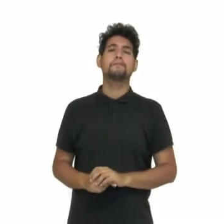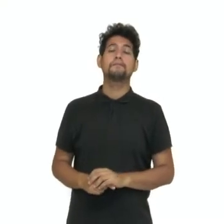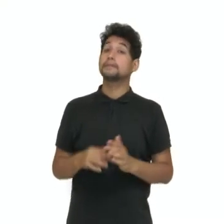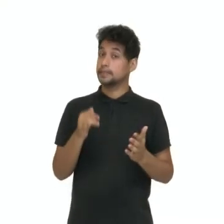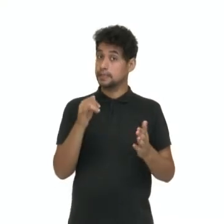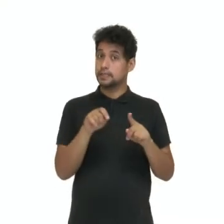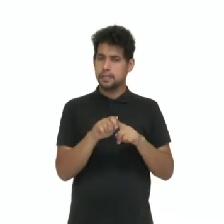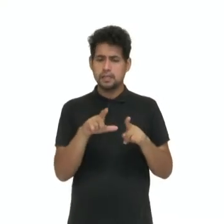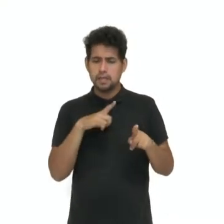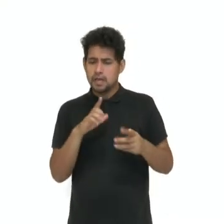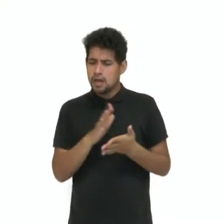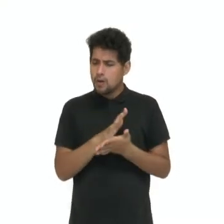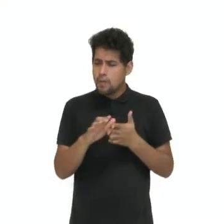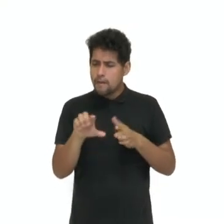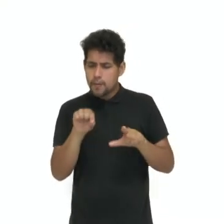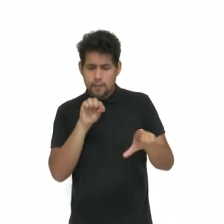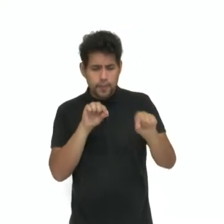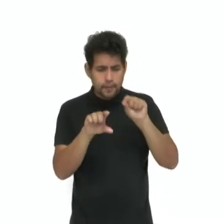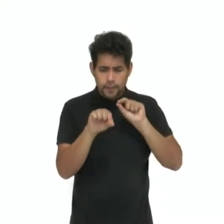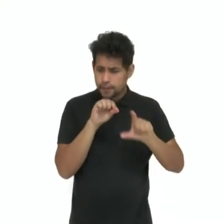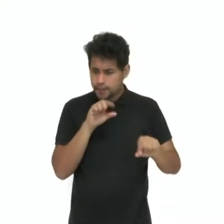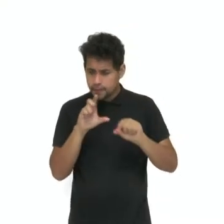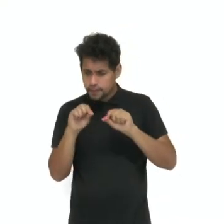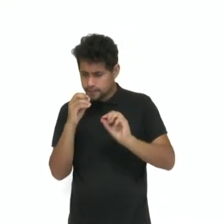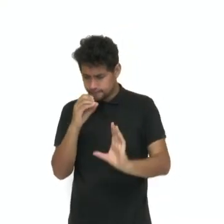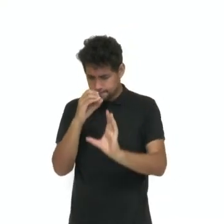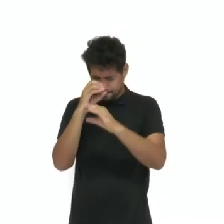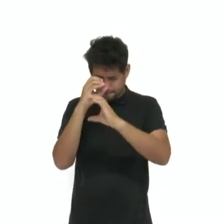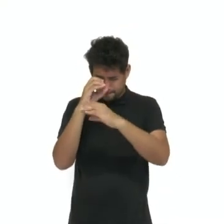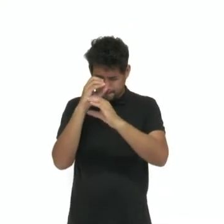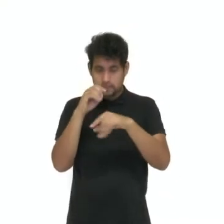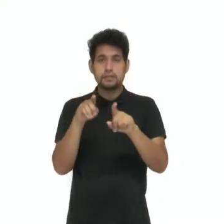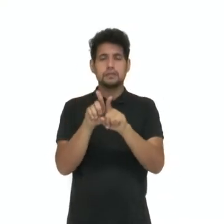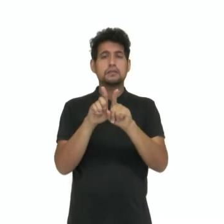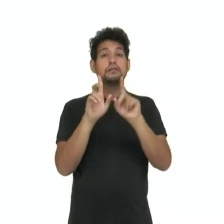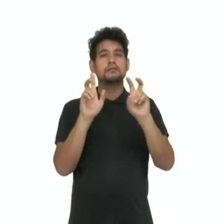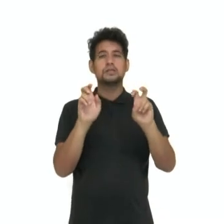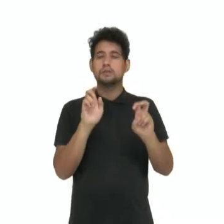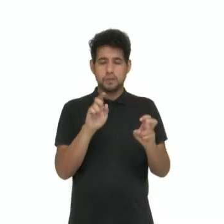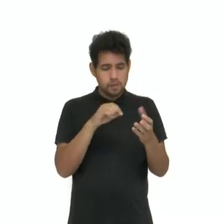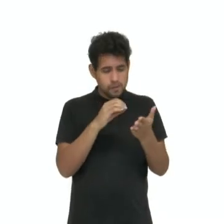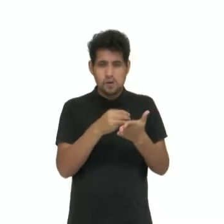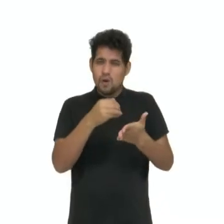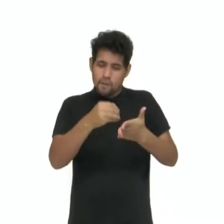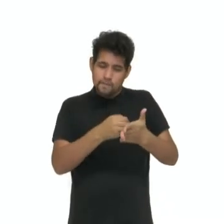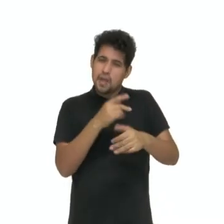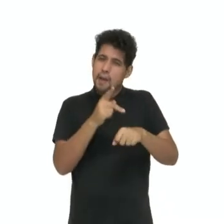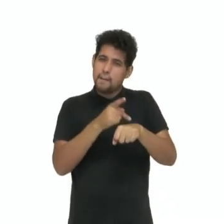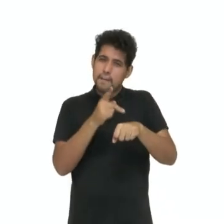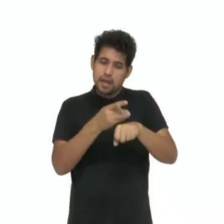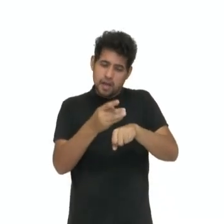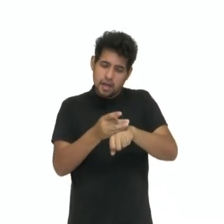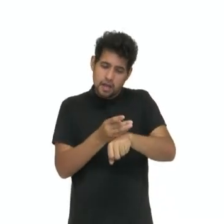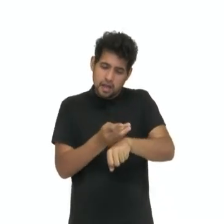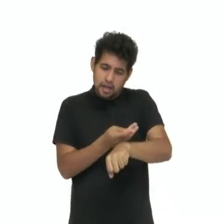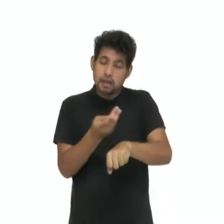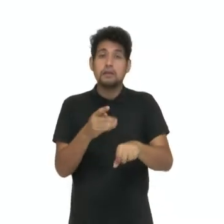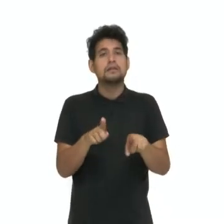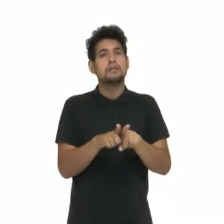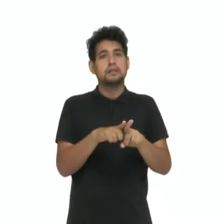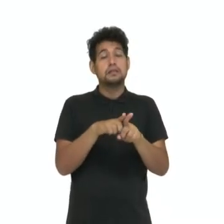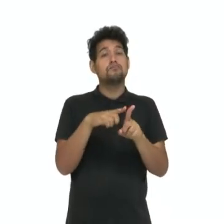coletam dados atmosféricos, ok? Dados geológicos, das rochas que tem lá e assim por diante, do